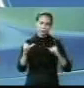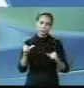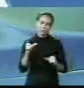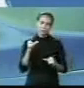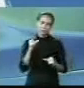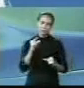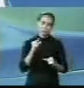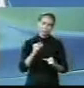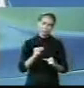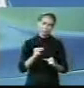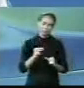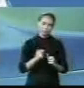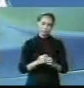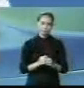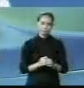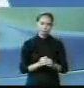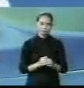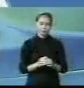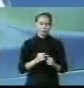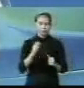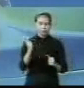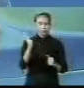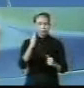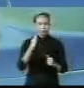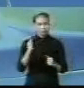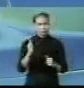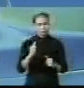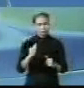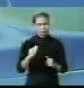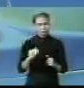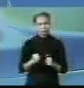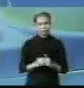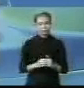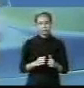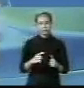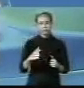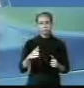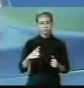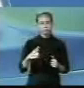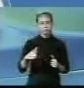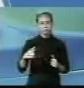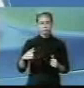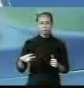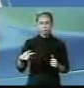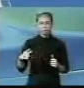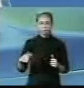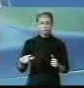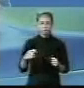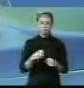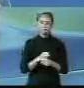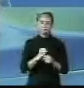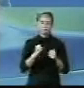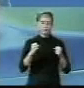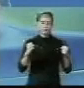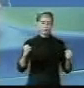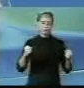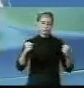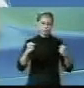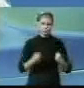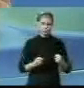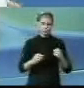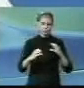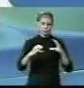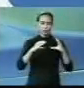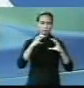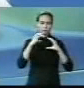Geralmente, ainda no Brasil, nós não temos ainda grandes quantidades, capacidade de comunicação de dados. Os links, na maioria das empresas, chegam o